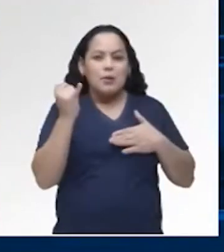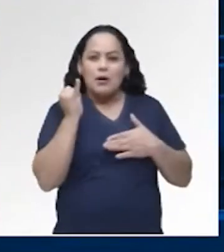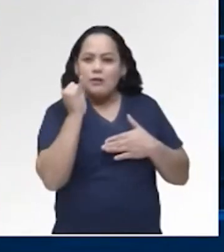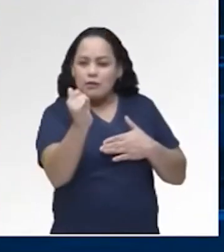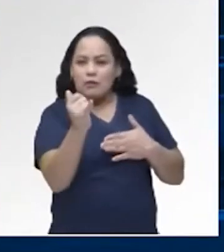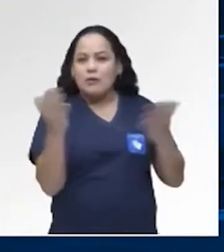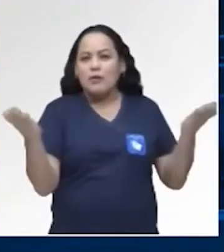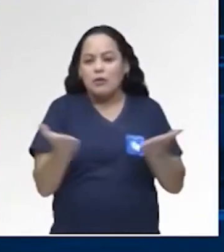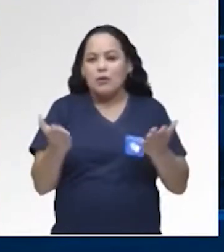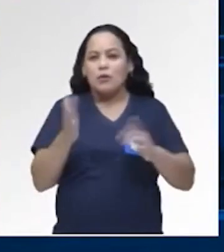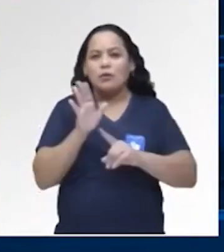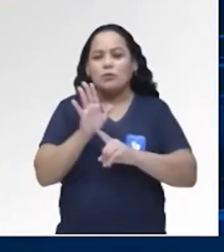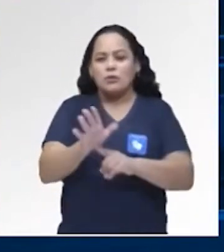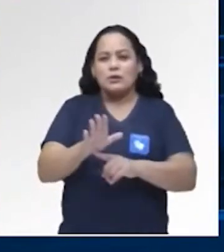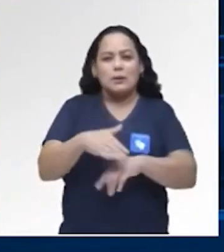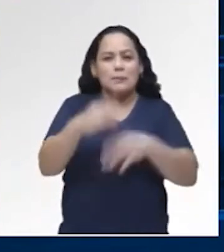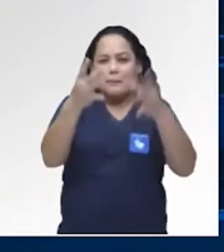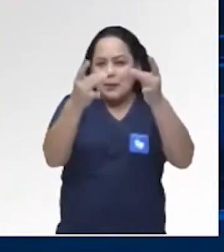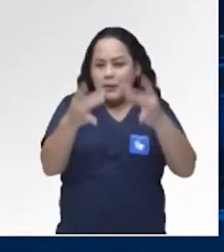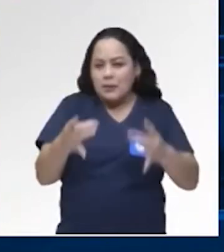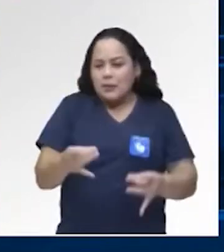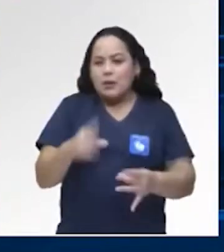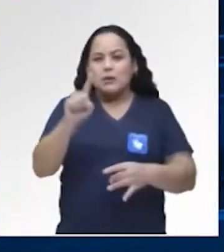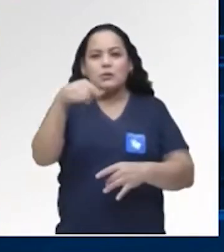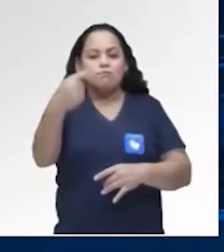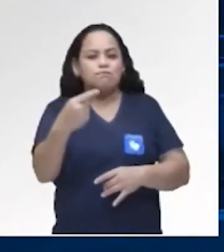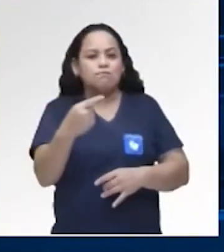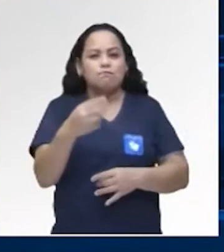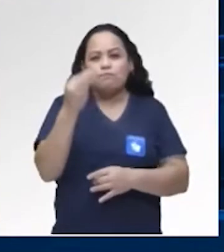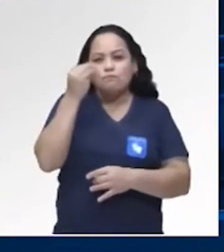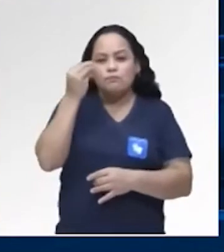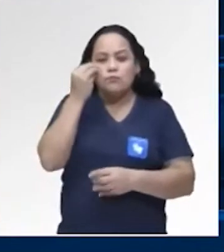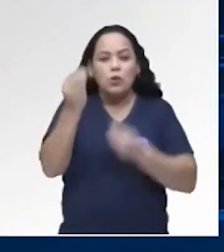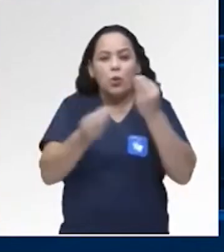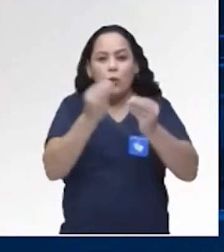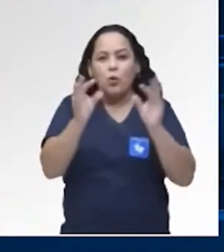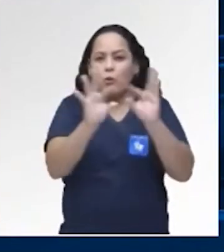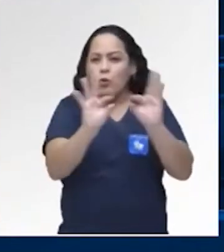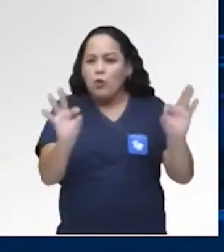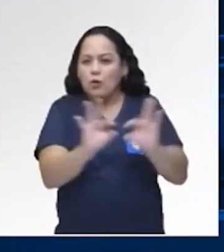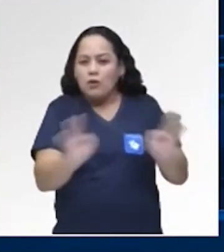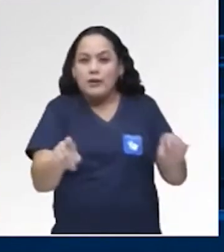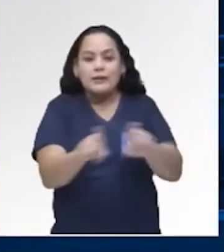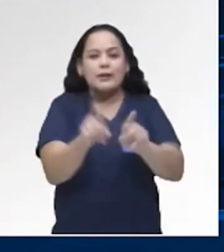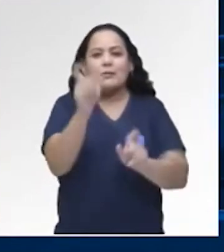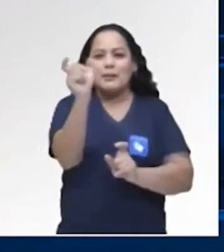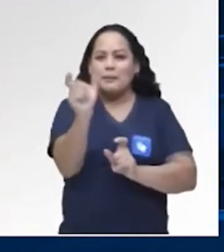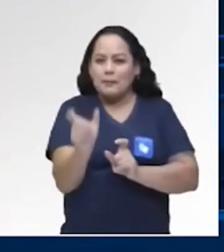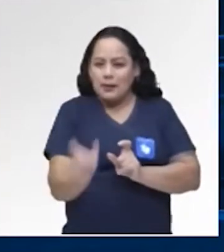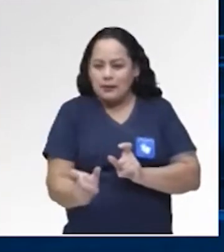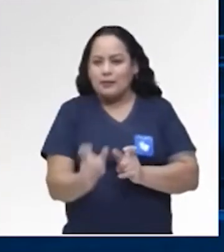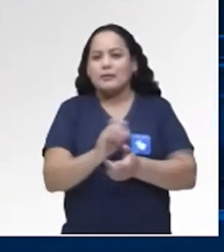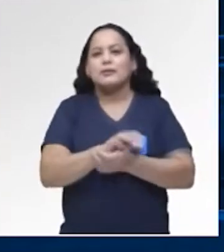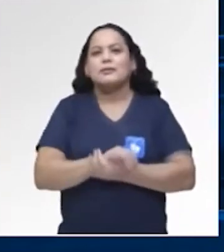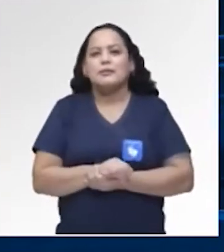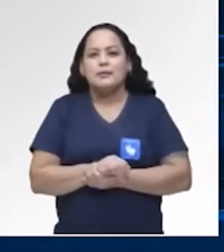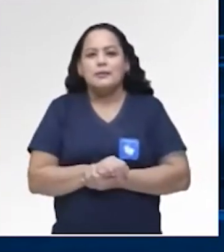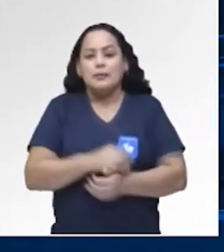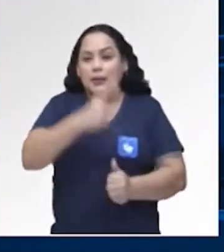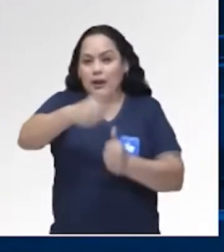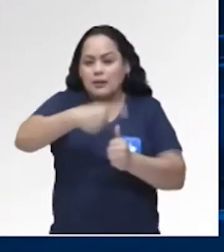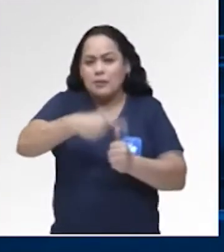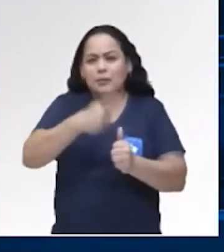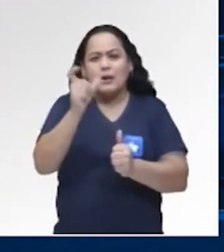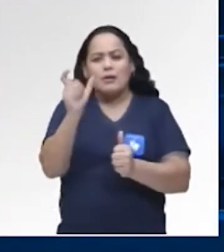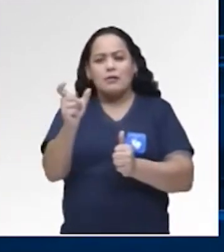agora, vou mostrar uma vez mais lentamente e nós vamos vendo aí as frases, né, e as palavras novas aí. Olha só, nessa primeira fala